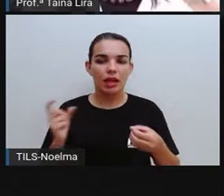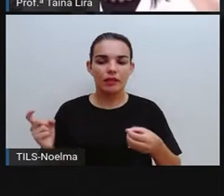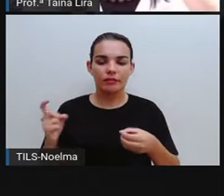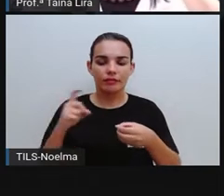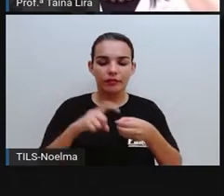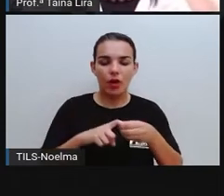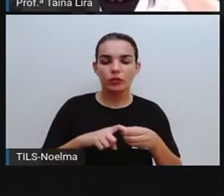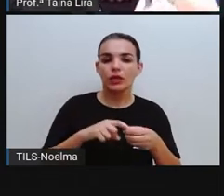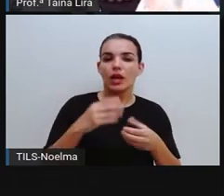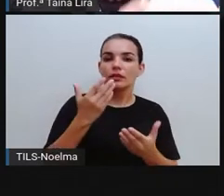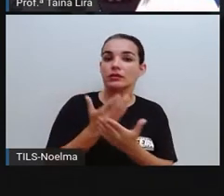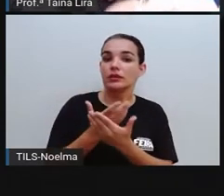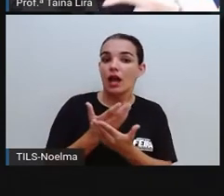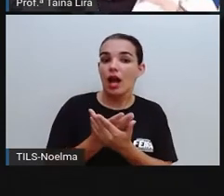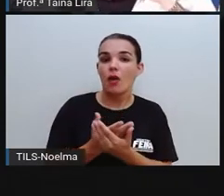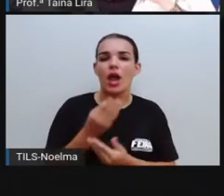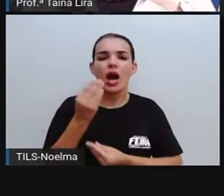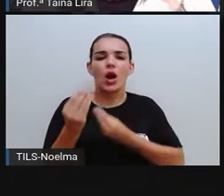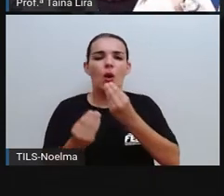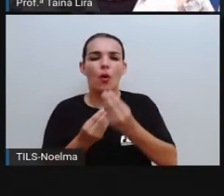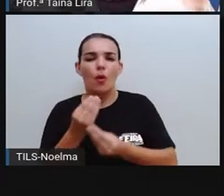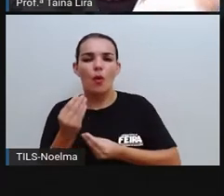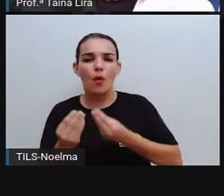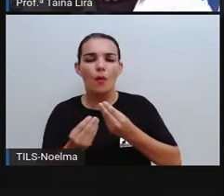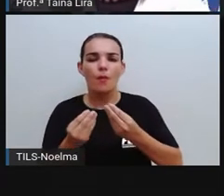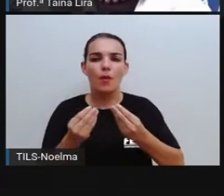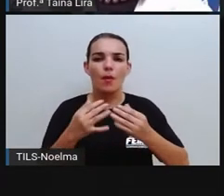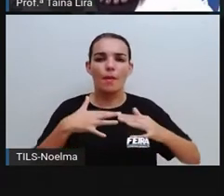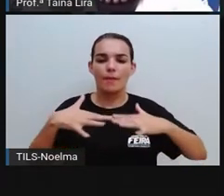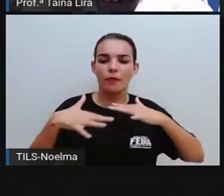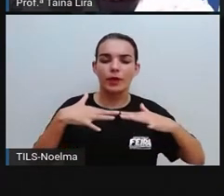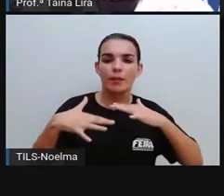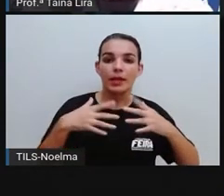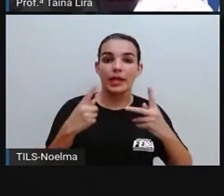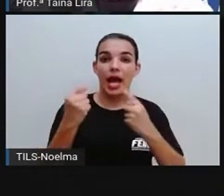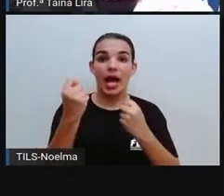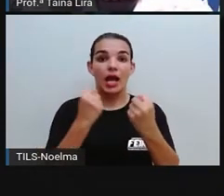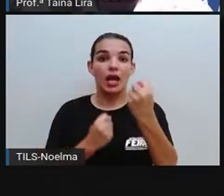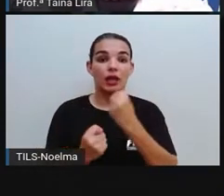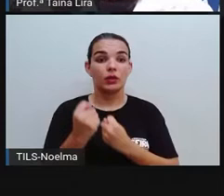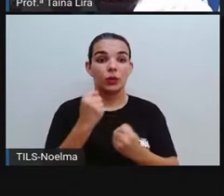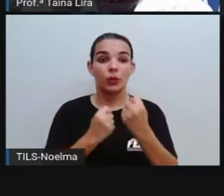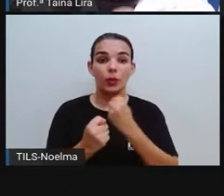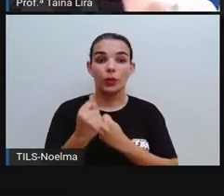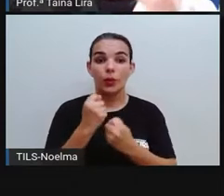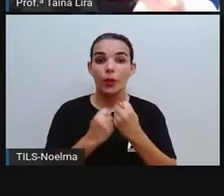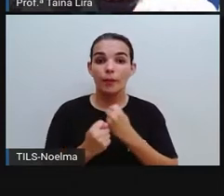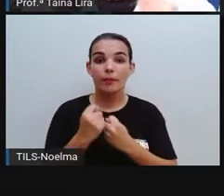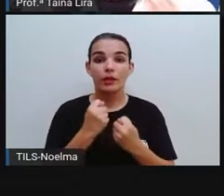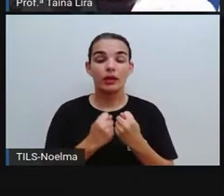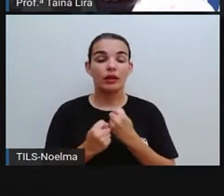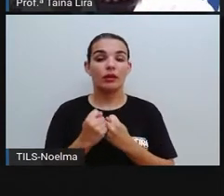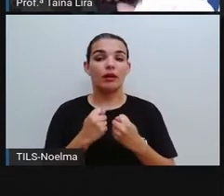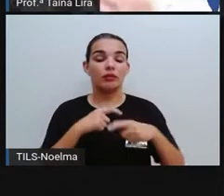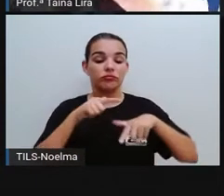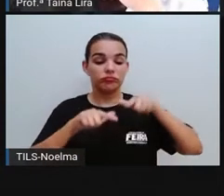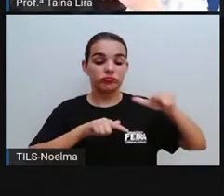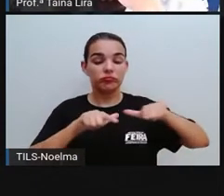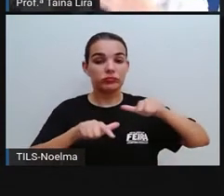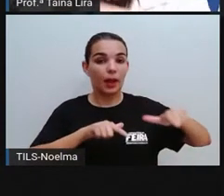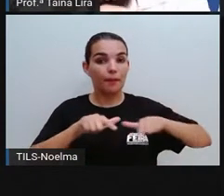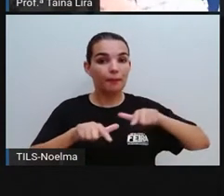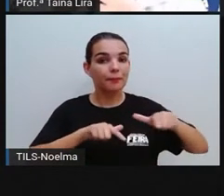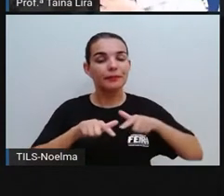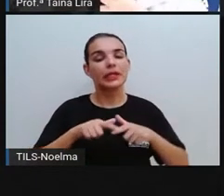aulas, como a volta às aulas, inclusive, movimenta aí a questão do mercado de trabalho,